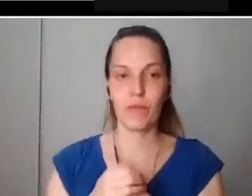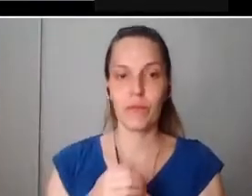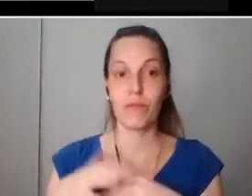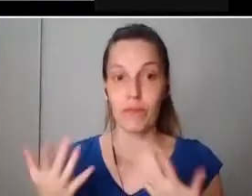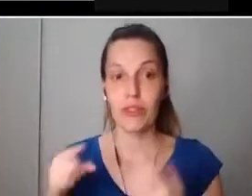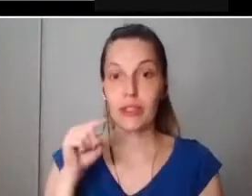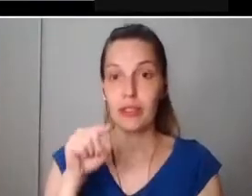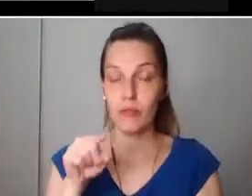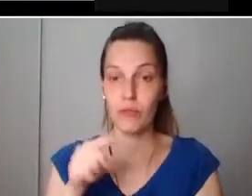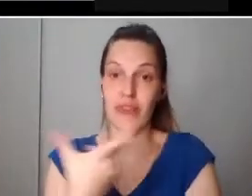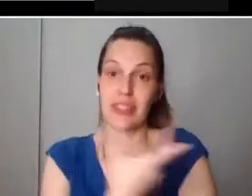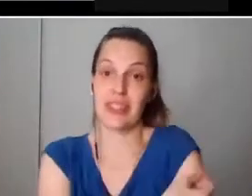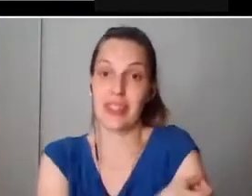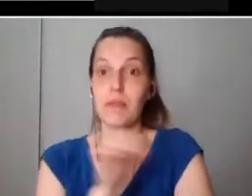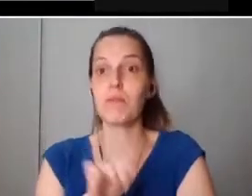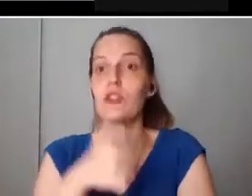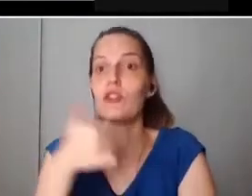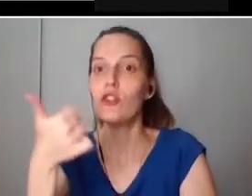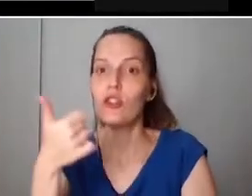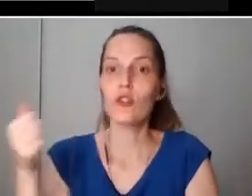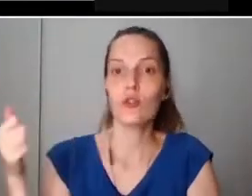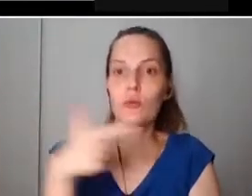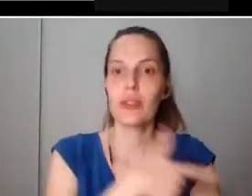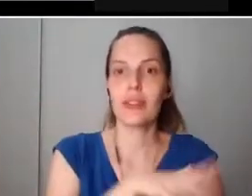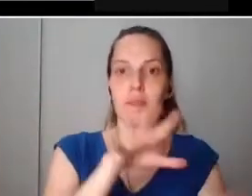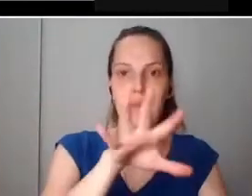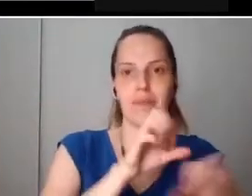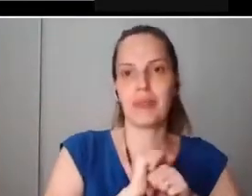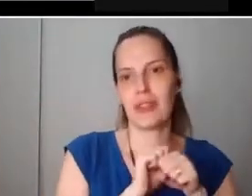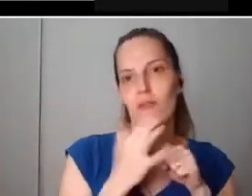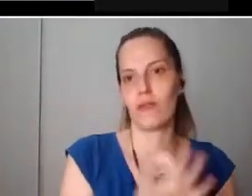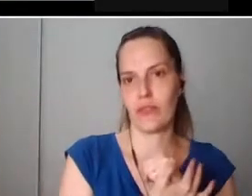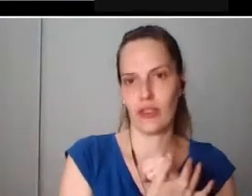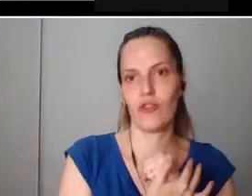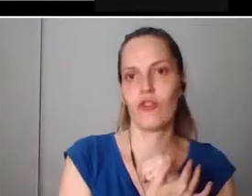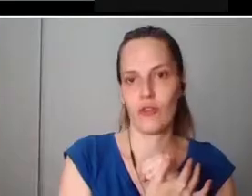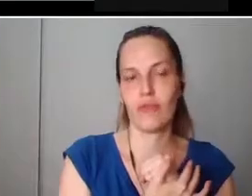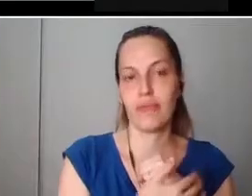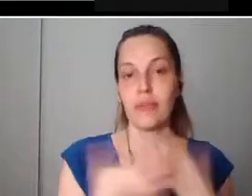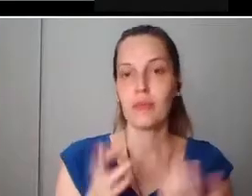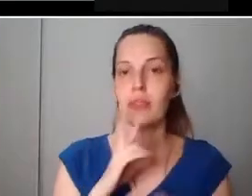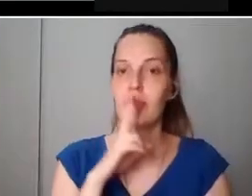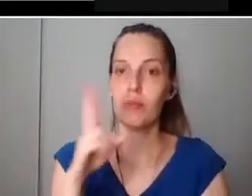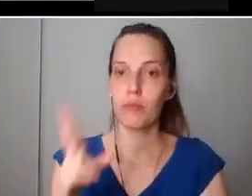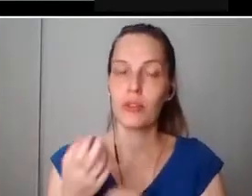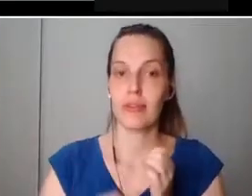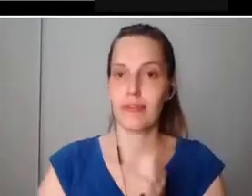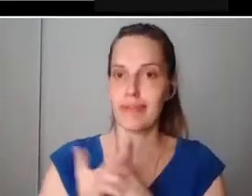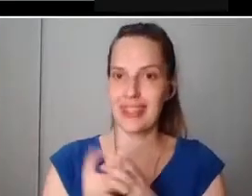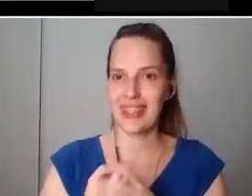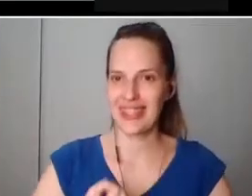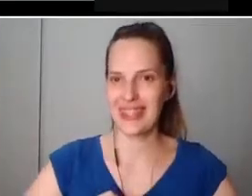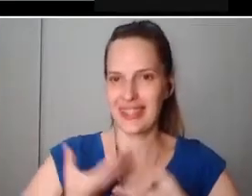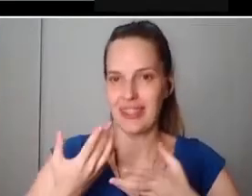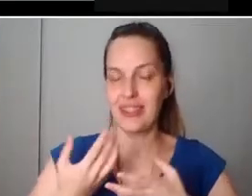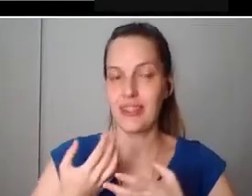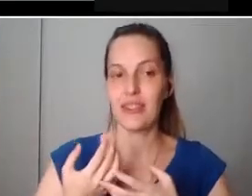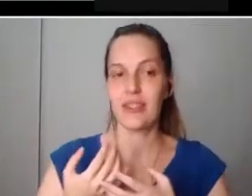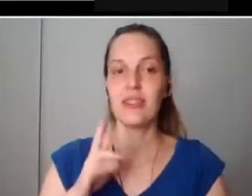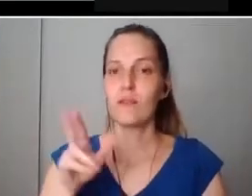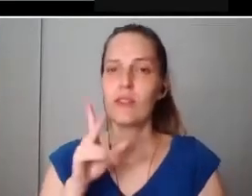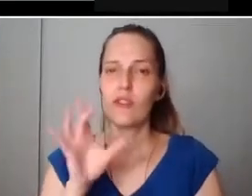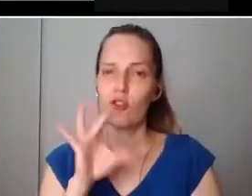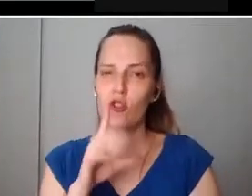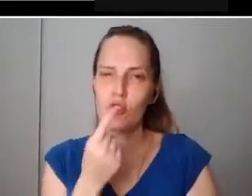natural, tá? Então, o que acontece é que a resposta essa que tu gera, ela não é só para um pedacinho do vírus. Tu tem células